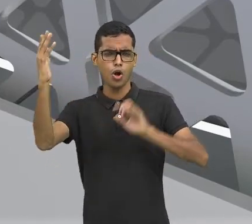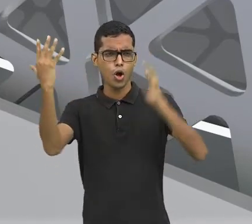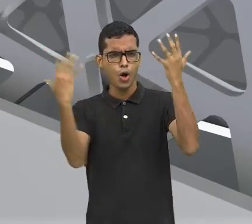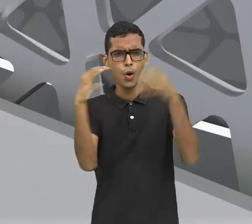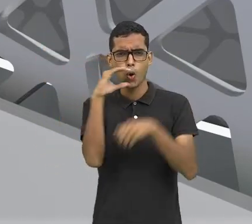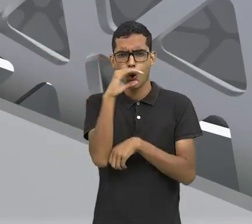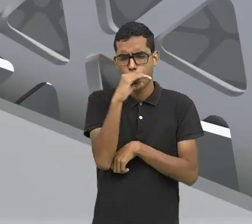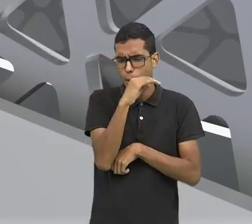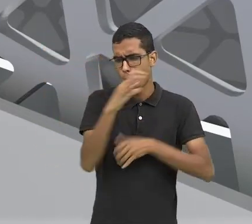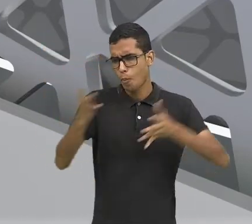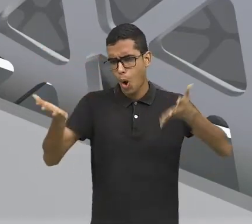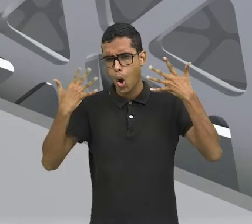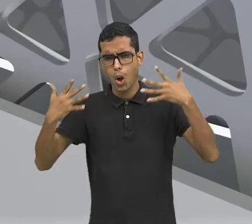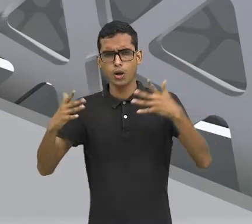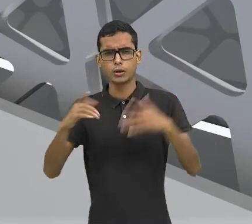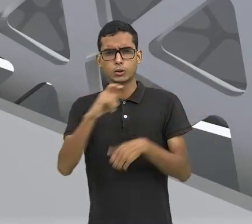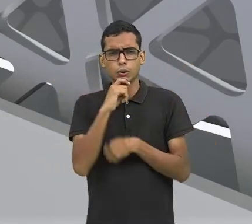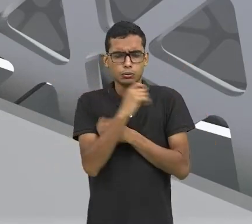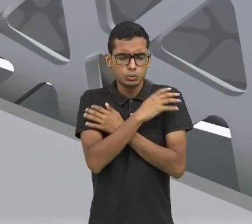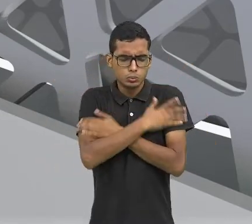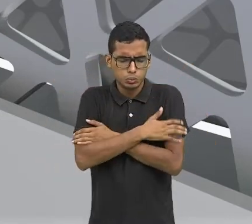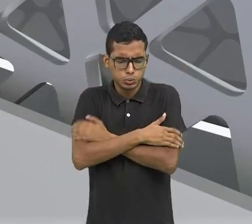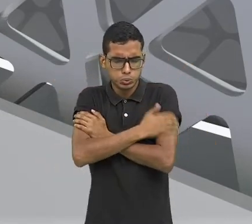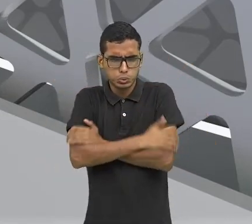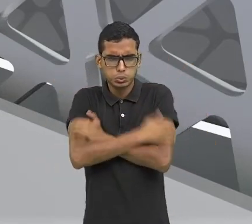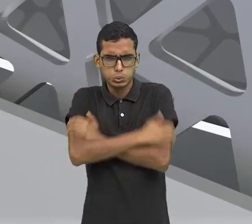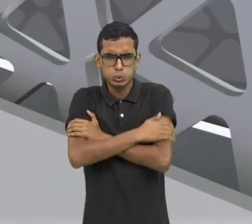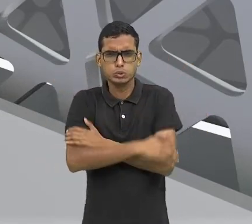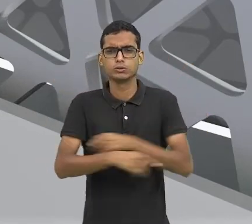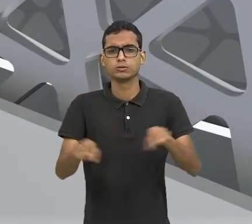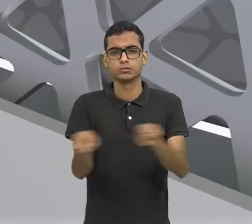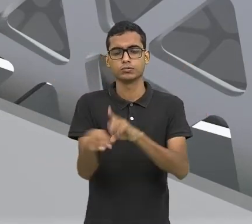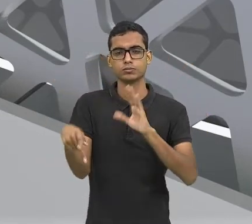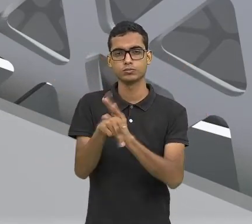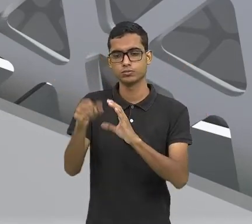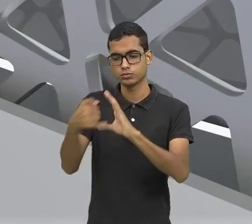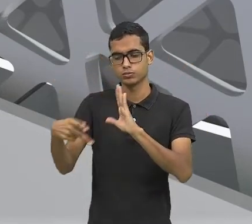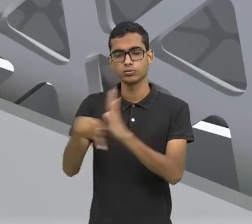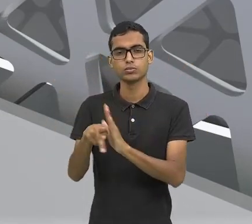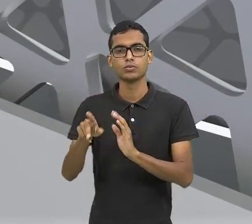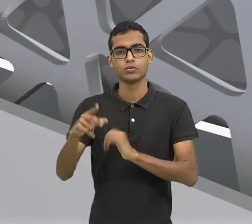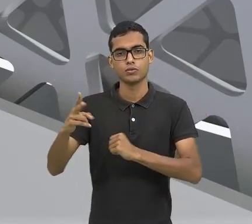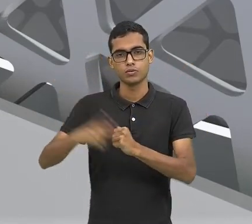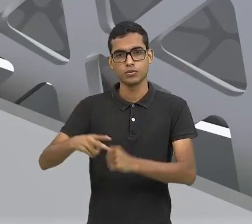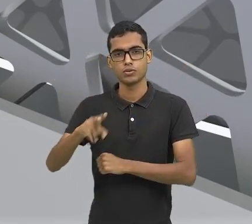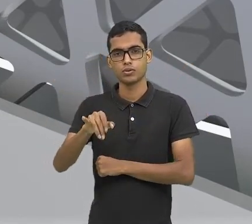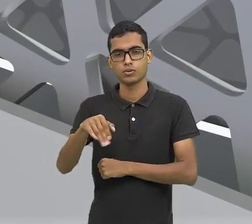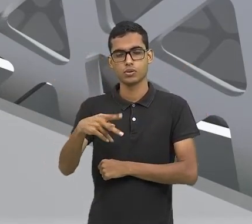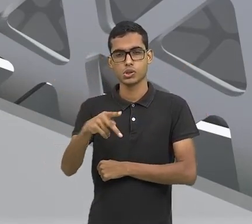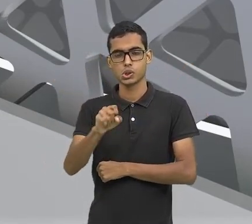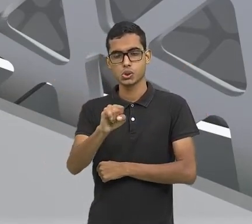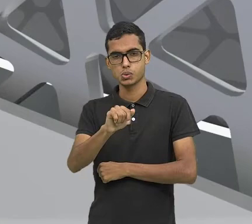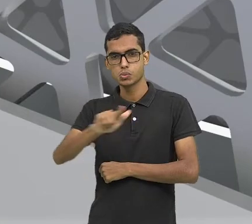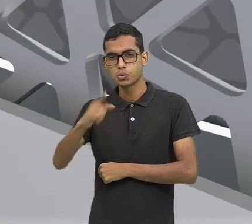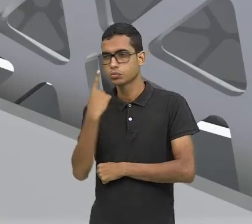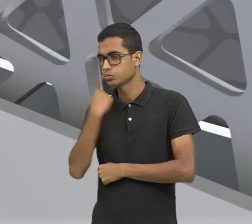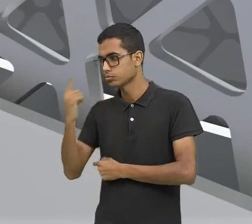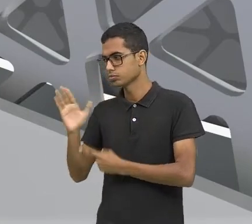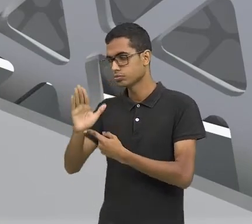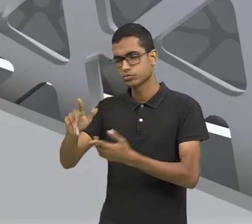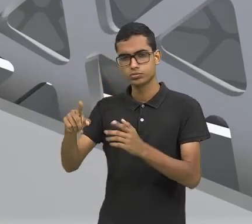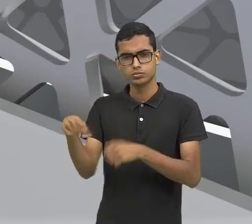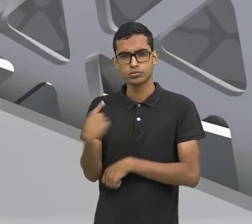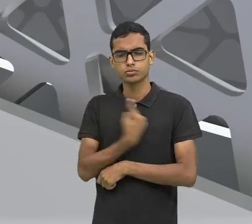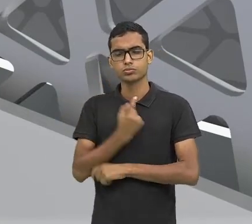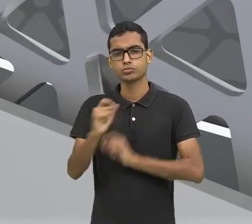Então esse tempo climático aí também é característico de verbo impessoal. Então os verbos que indicarem para a